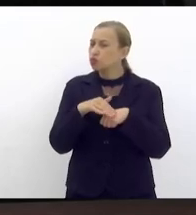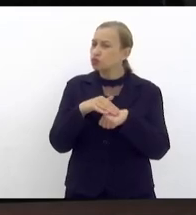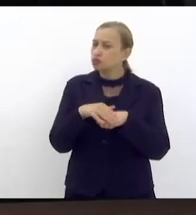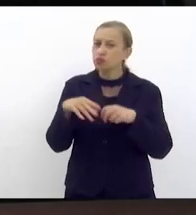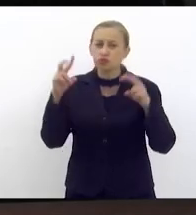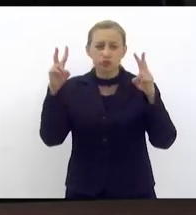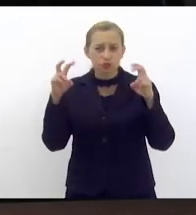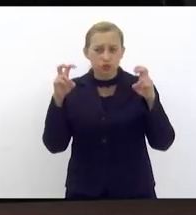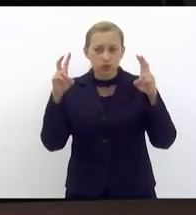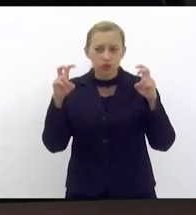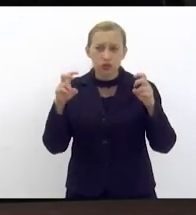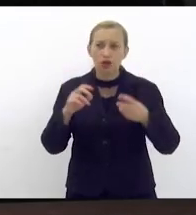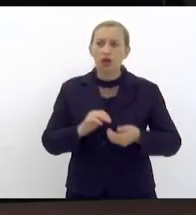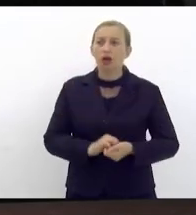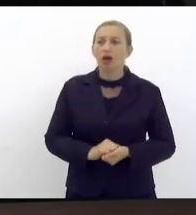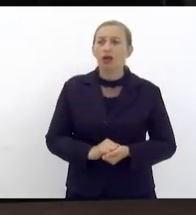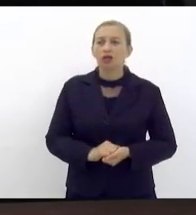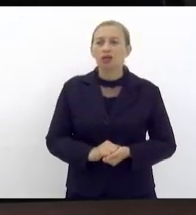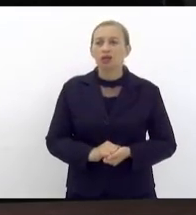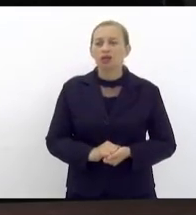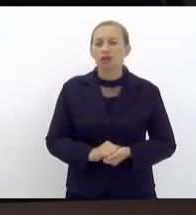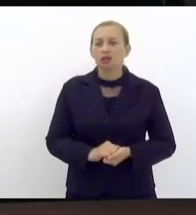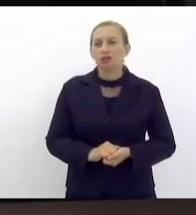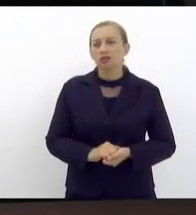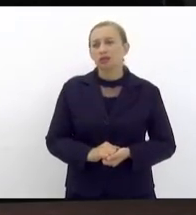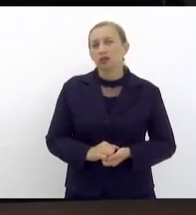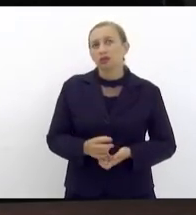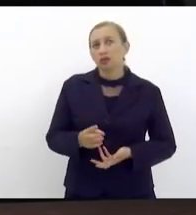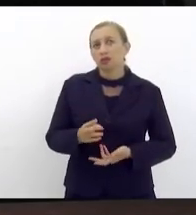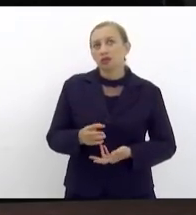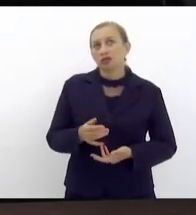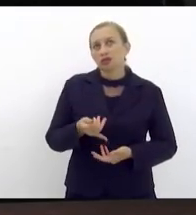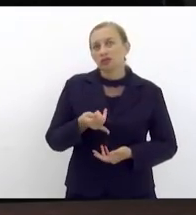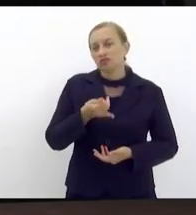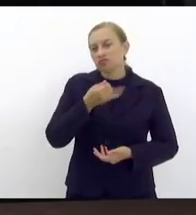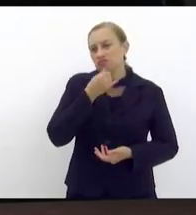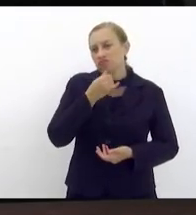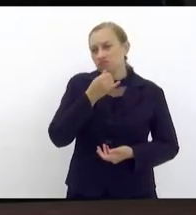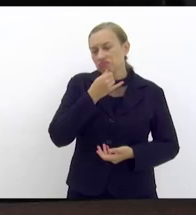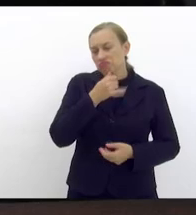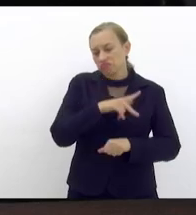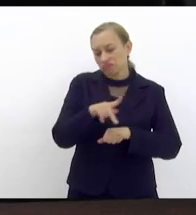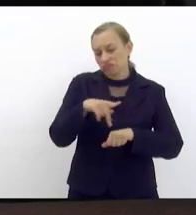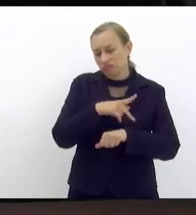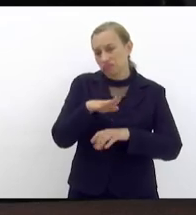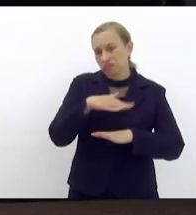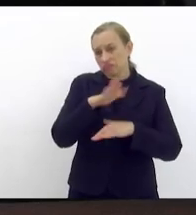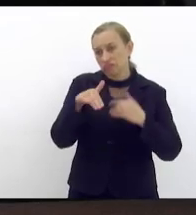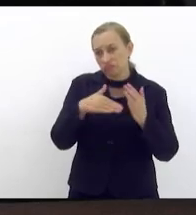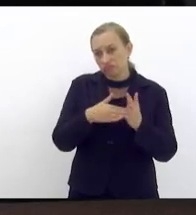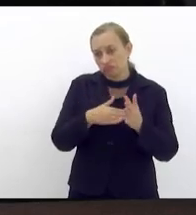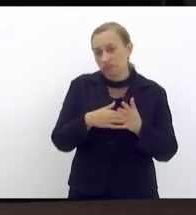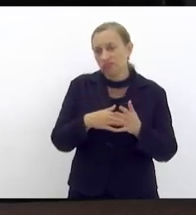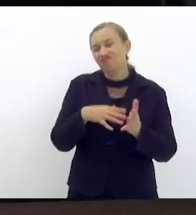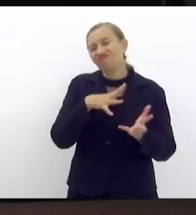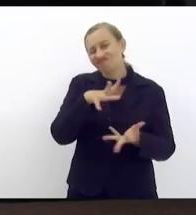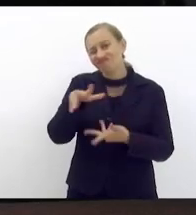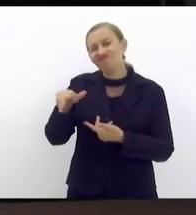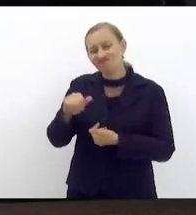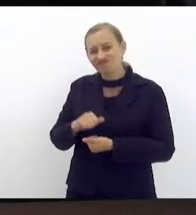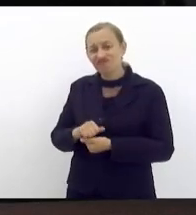tanto tanto chocou o país inteiro e inclusive o mundo inteiro